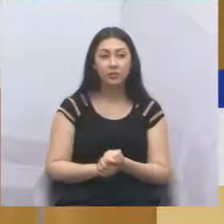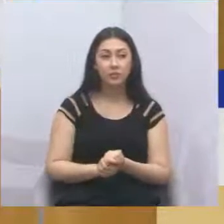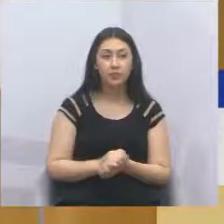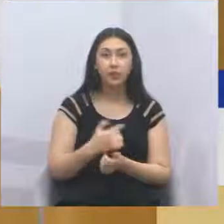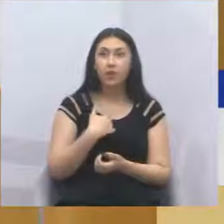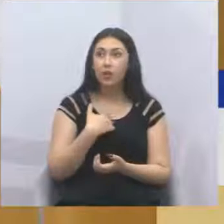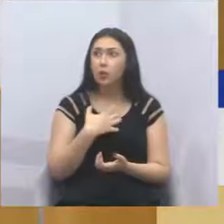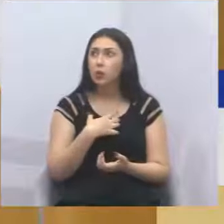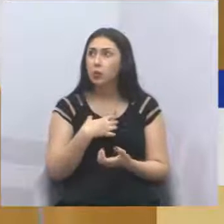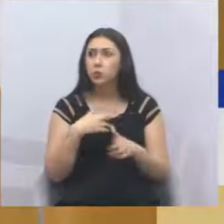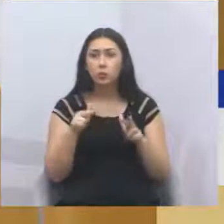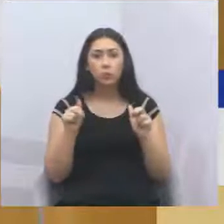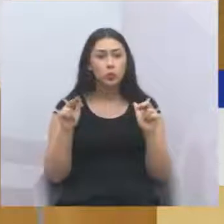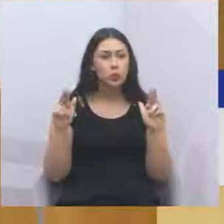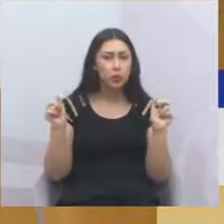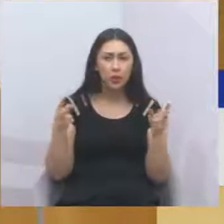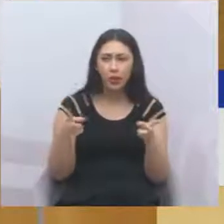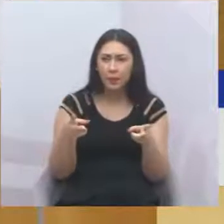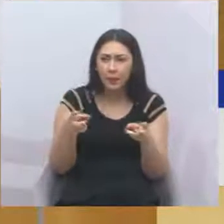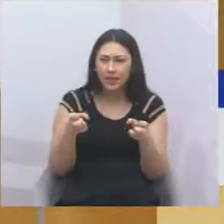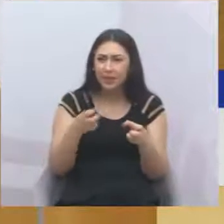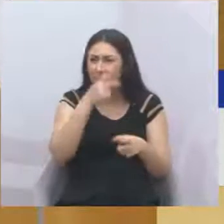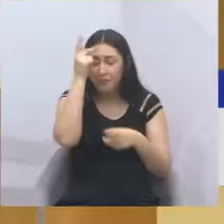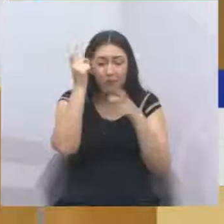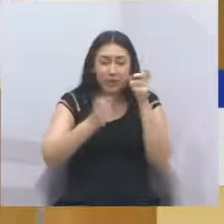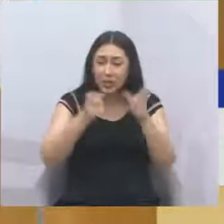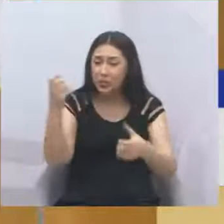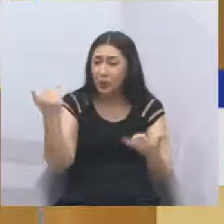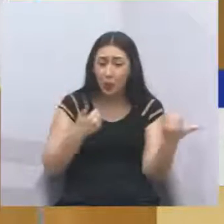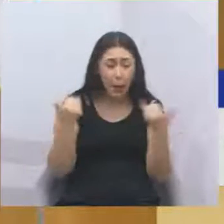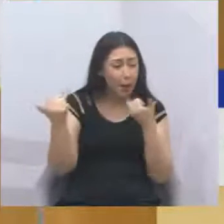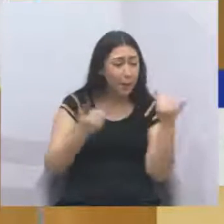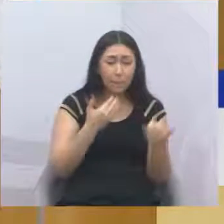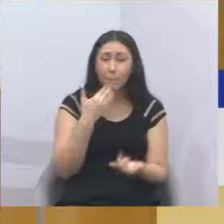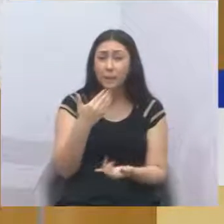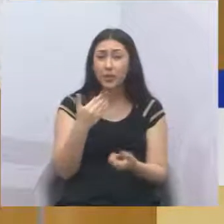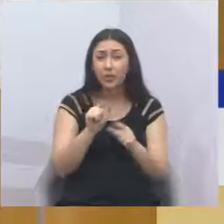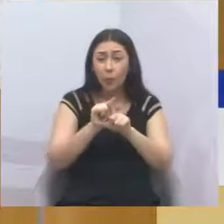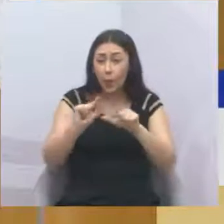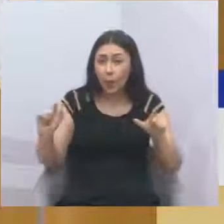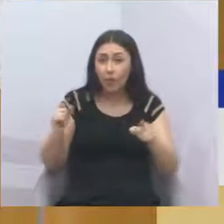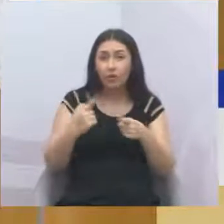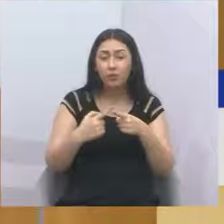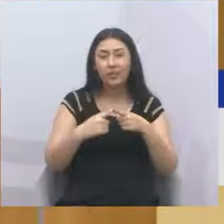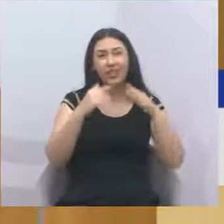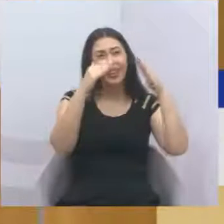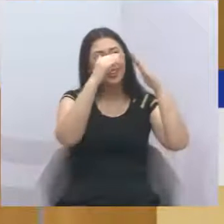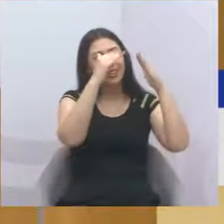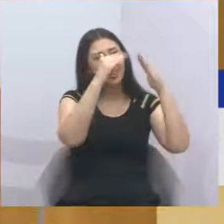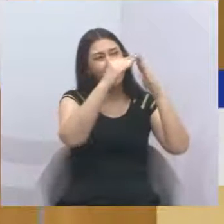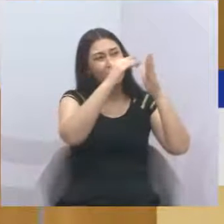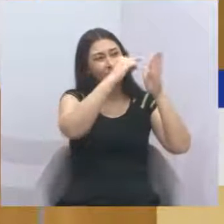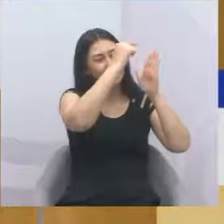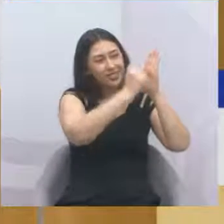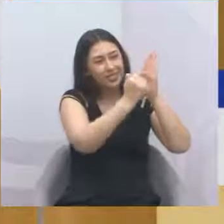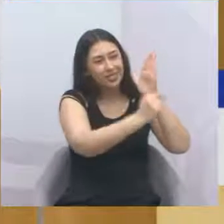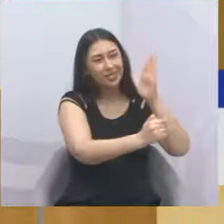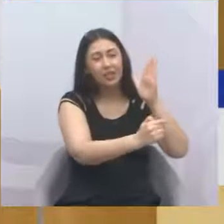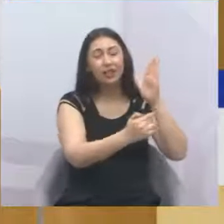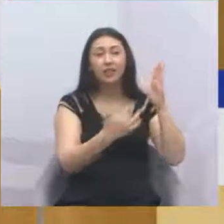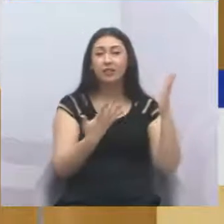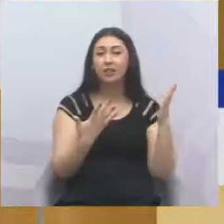e nunca vi tantos pedidos de supressão por conta de rachaduras, por conta